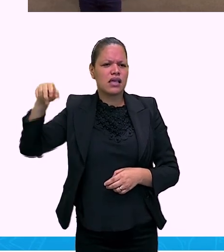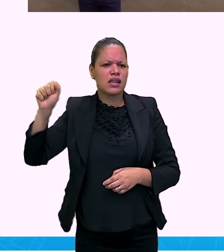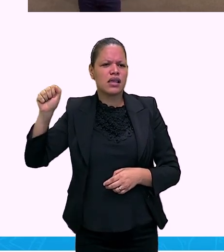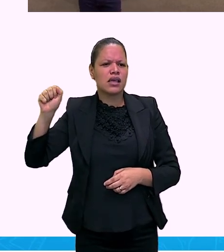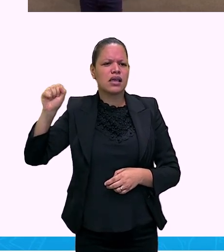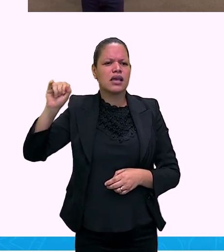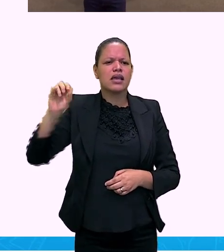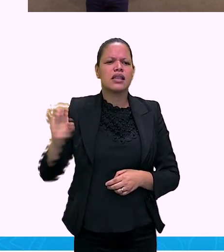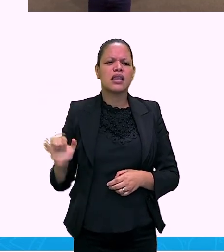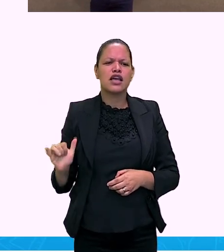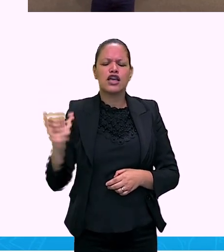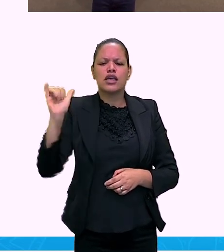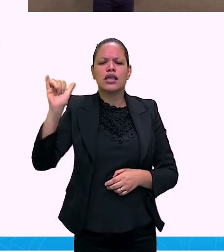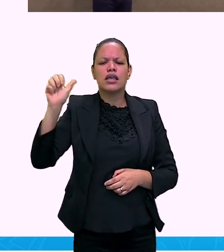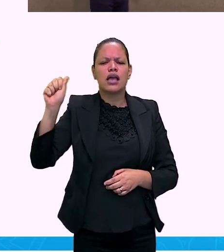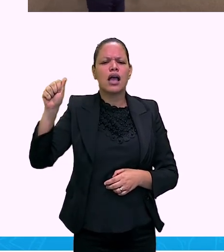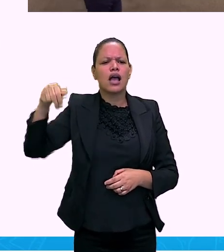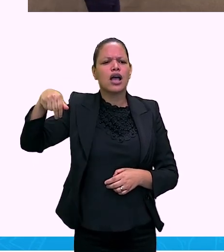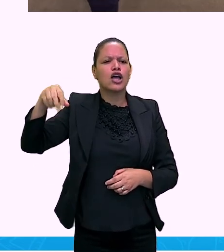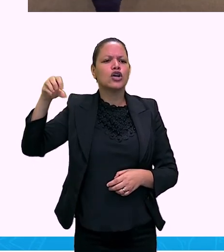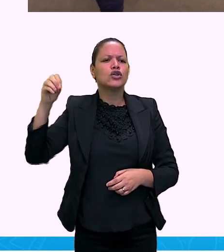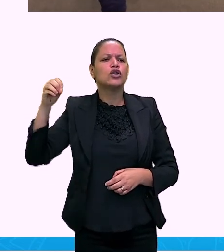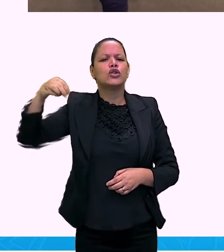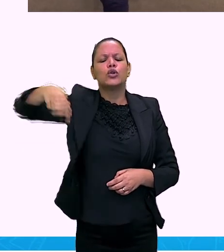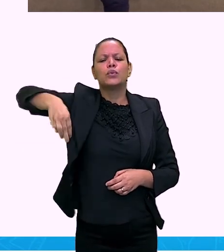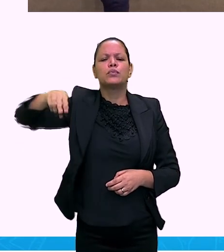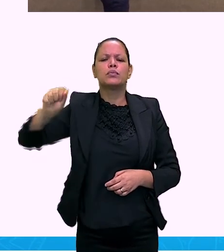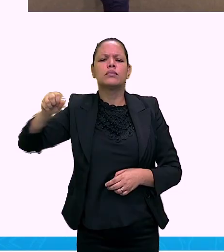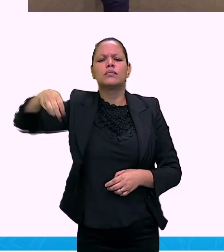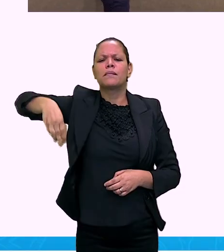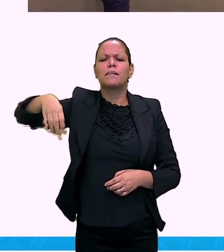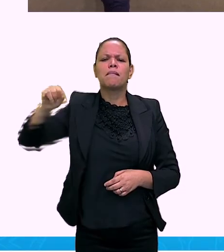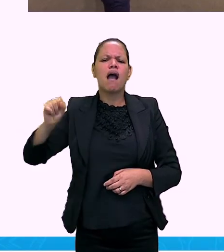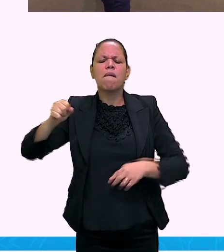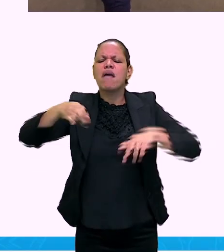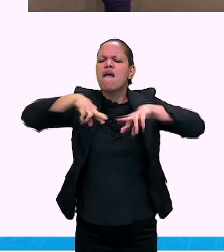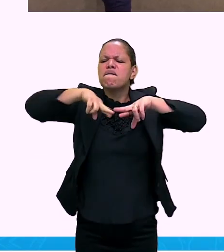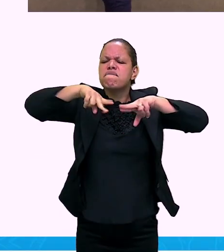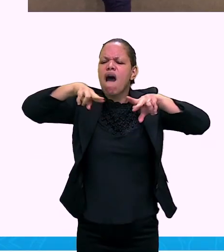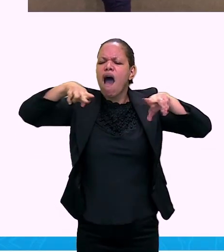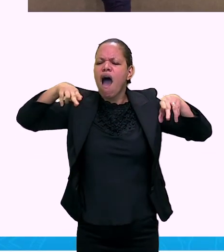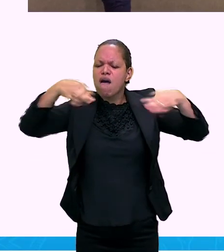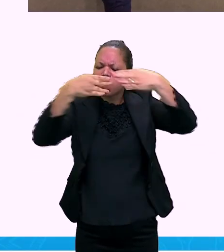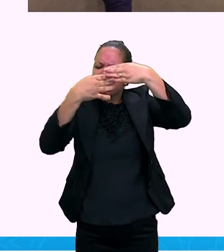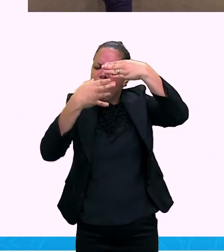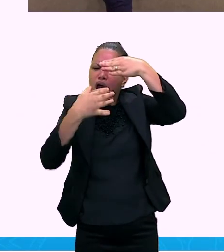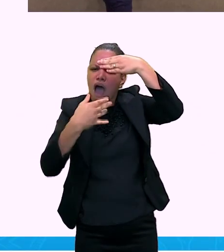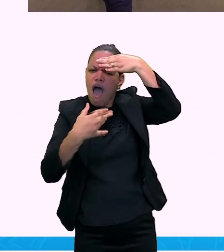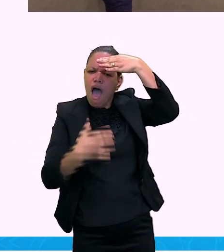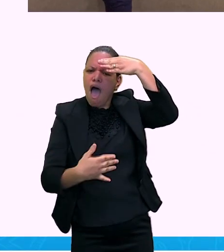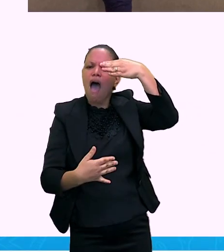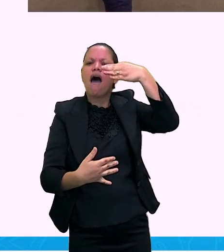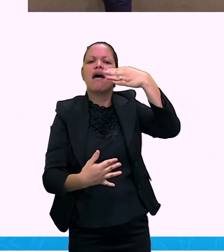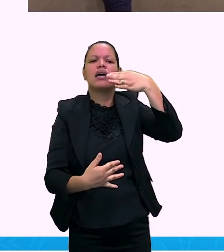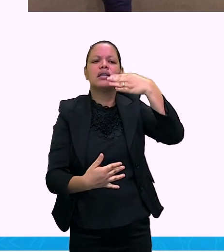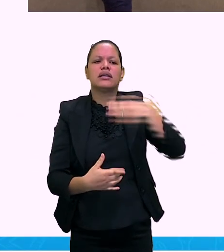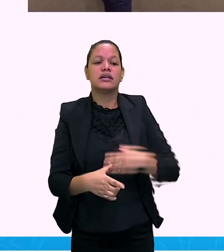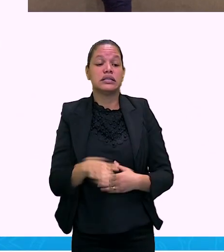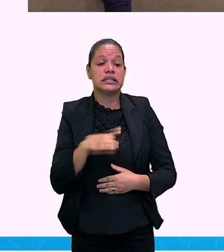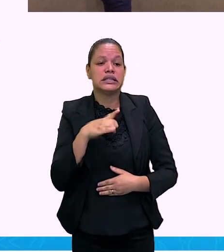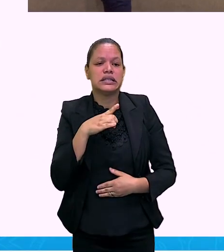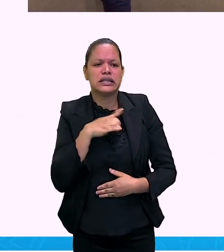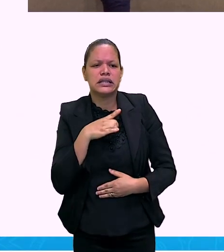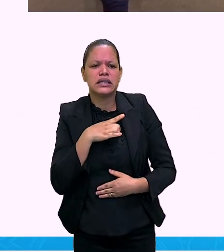Potiguara, Pataxó e os Machacalis. Então essas duas tribos aqui, talvez vocês já até